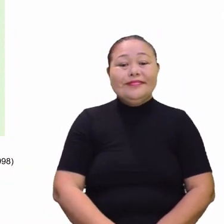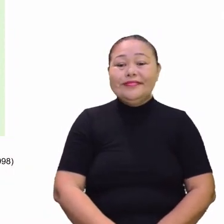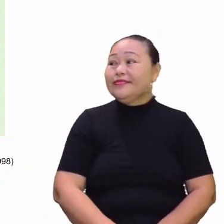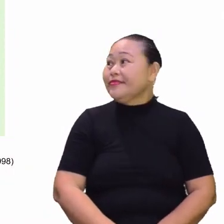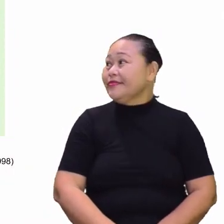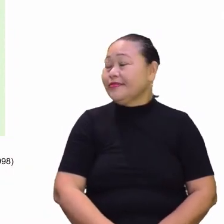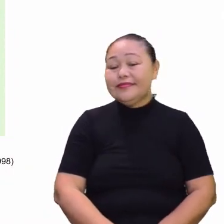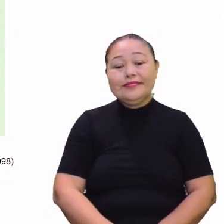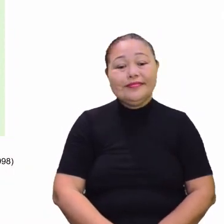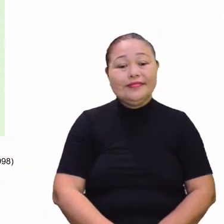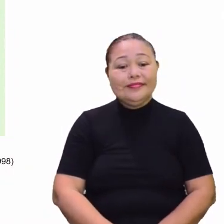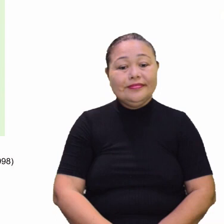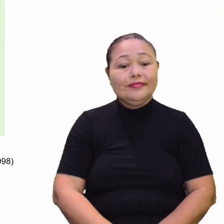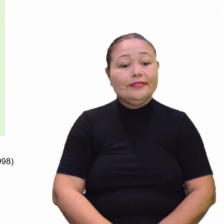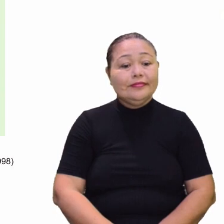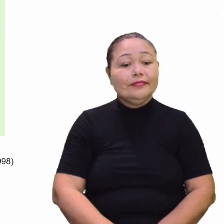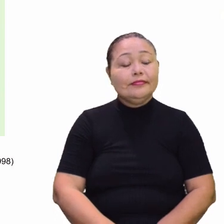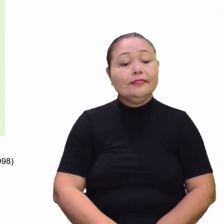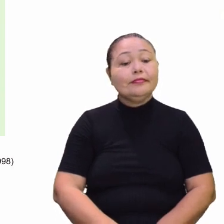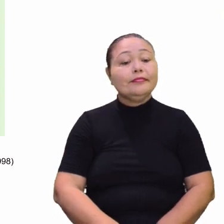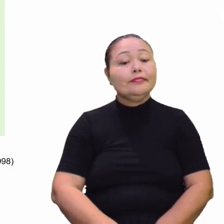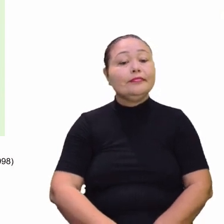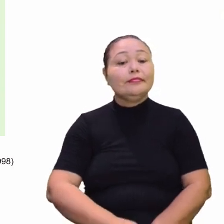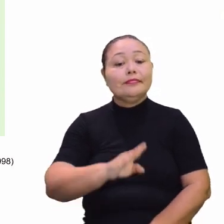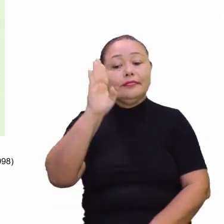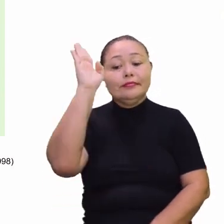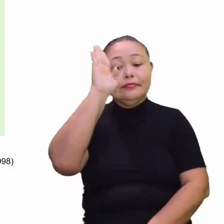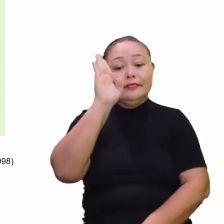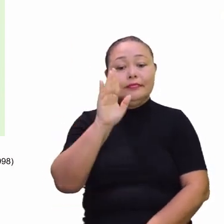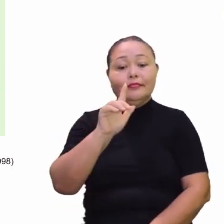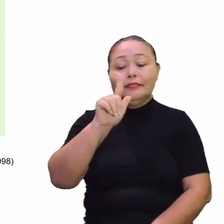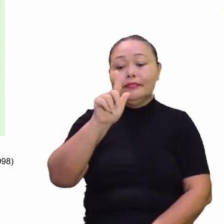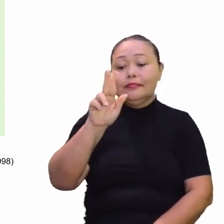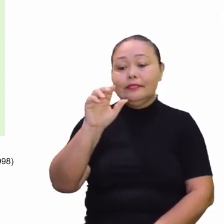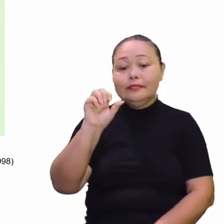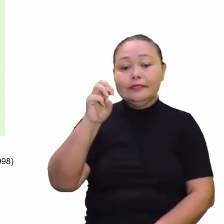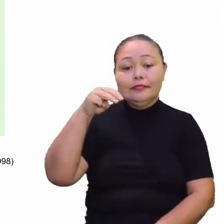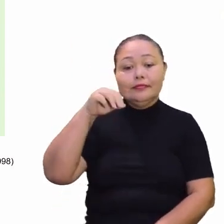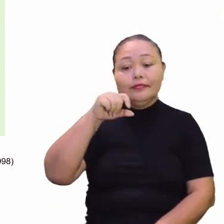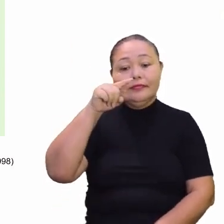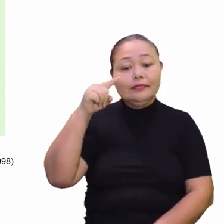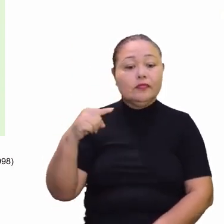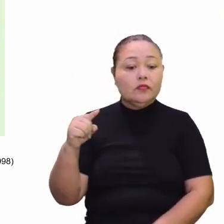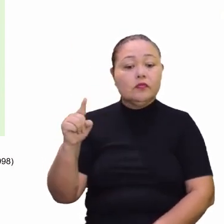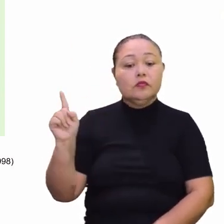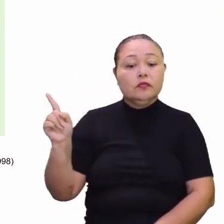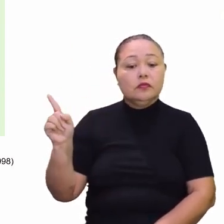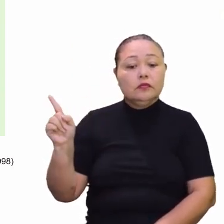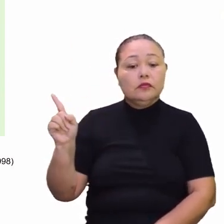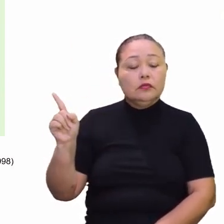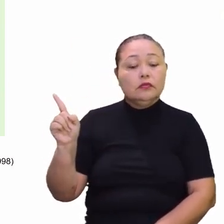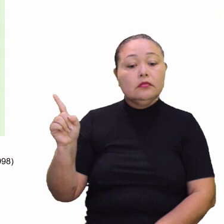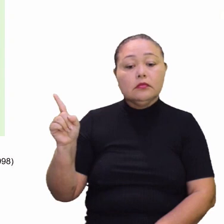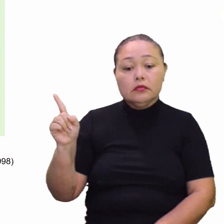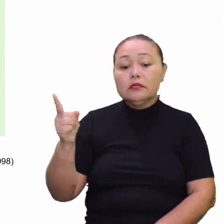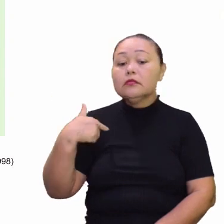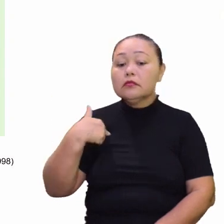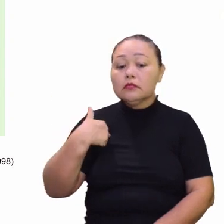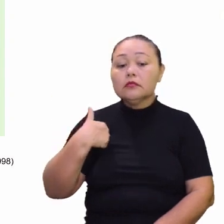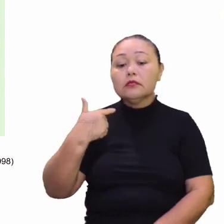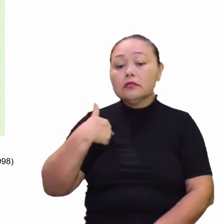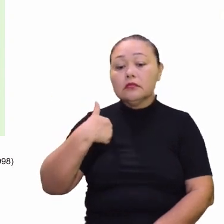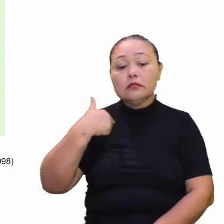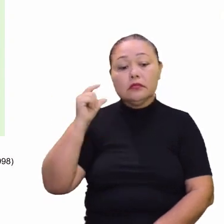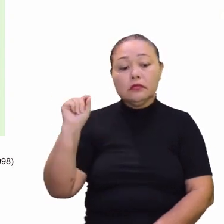Então, o brasileiro Alexandre de Gusmão está aqui, ó, falando aqui, né? Olha só, tratado do o princípio do Ut